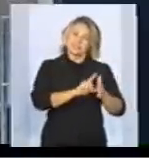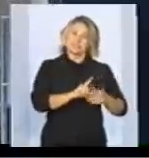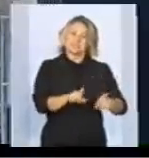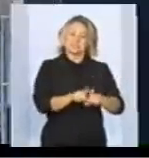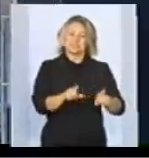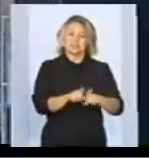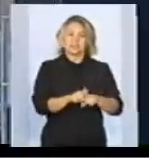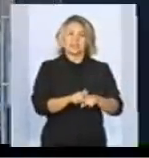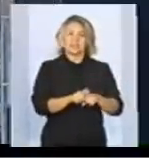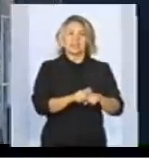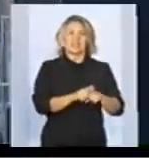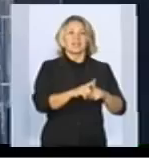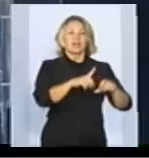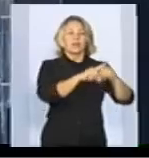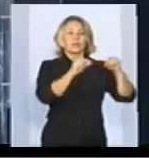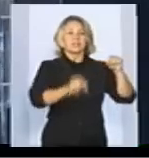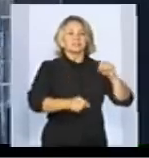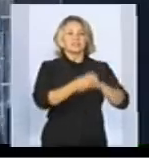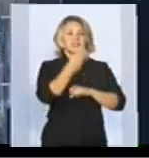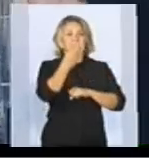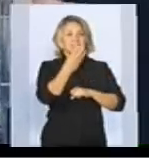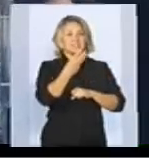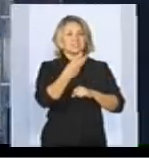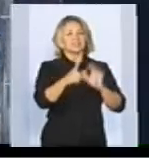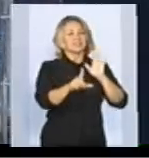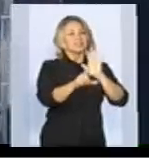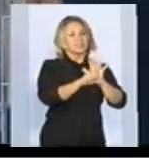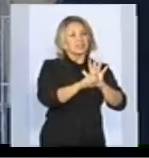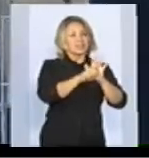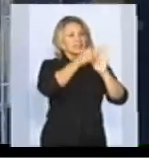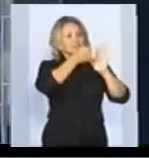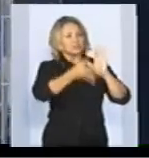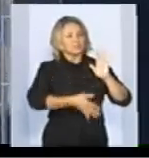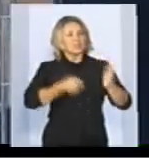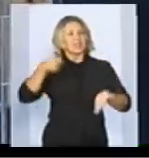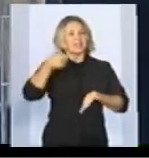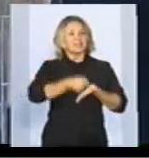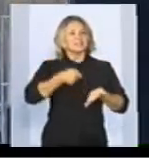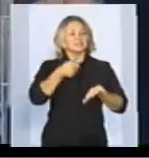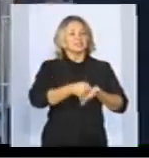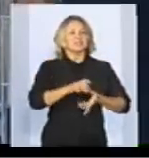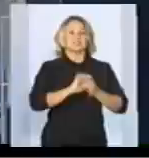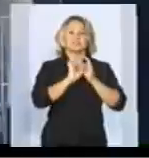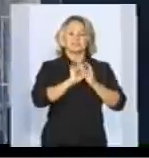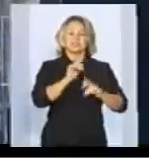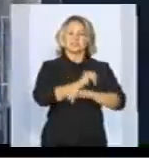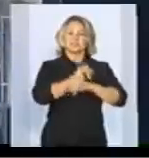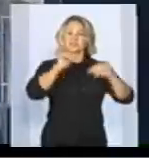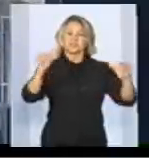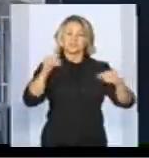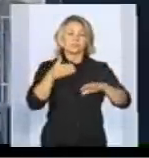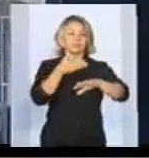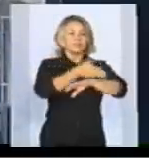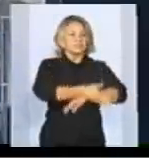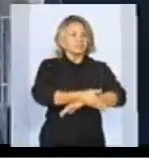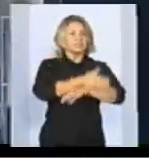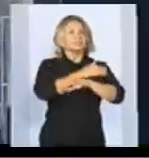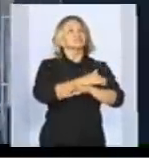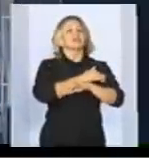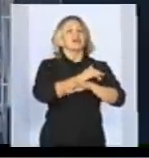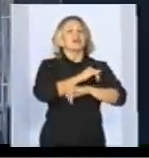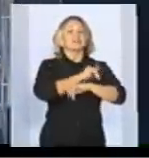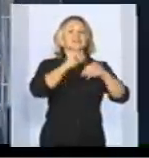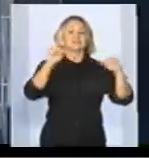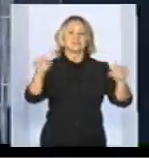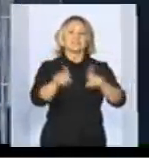própria o artigo Tero da própria lei já coloca entre os seus princípios a garantia da liberdade de expressão do acesso à informação da promoção da cultura